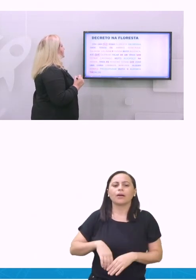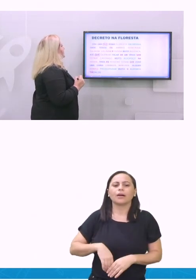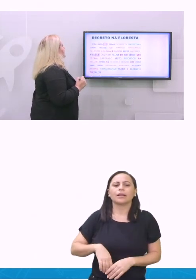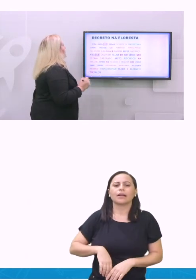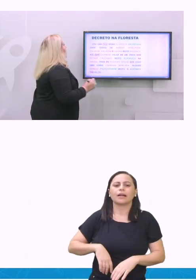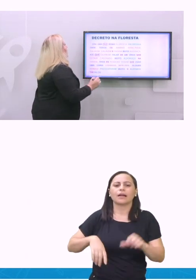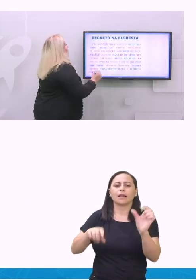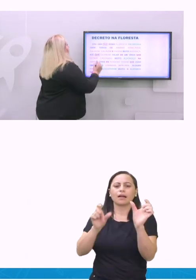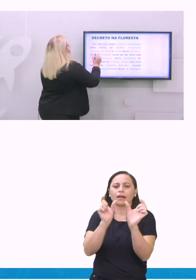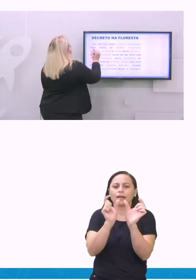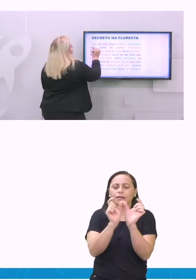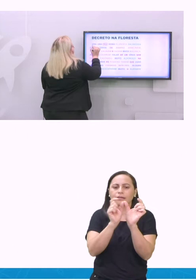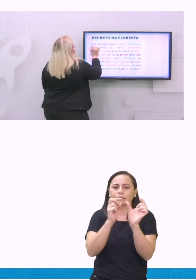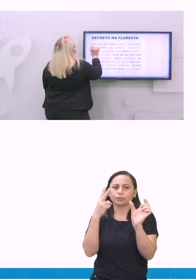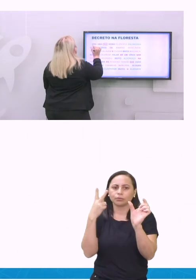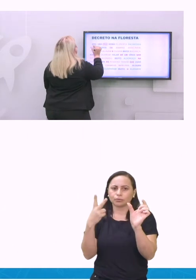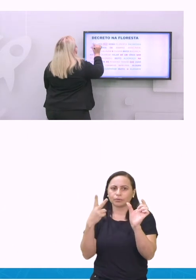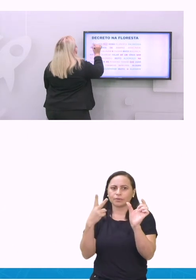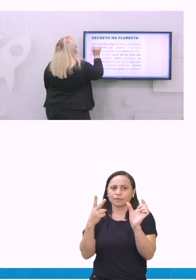procurar? Ó,